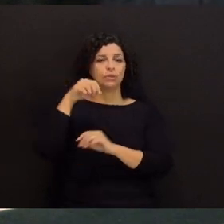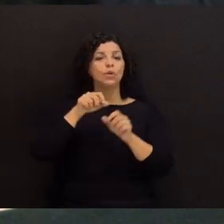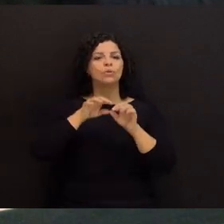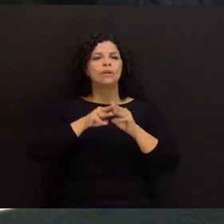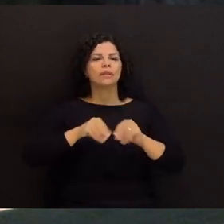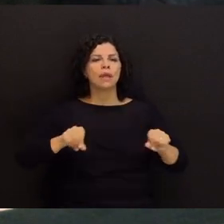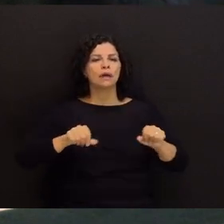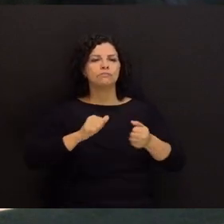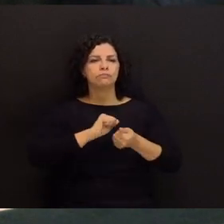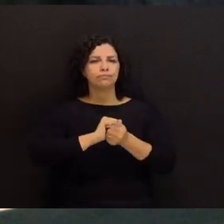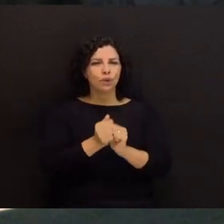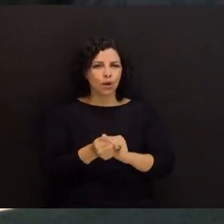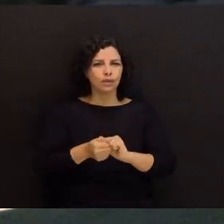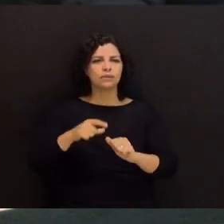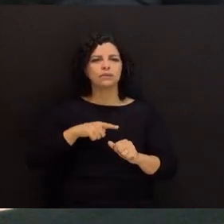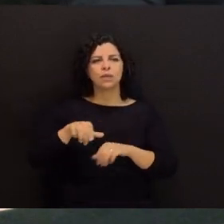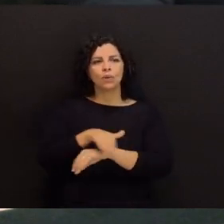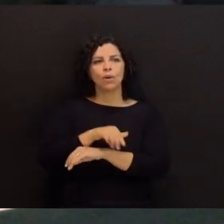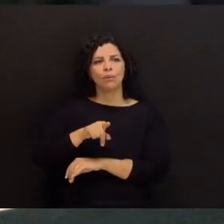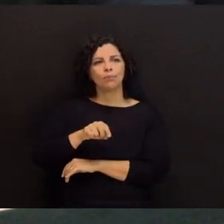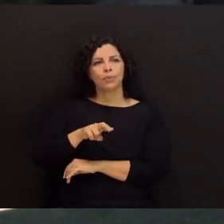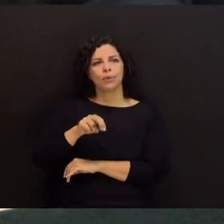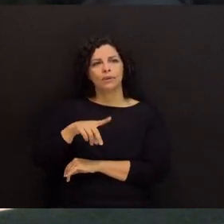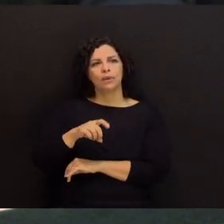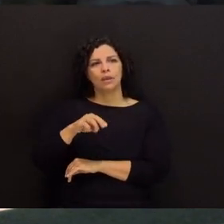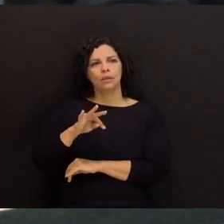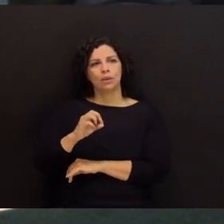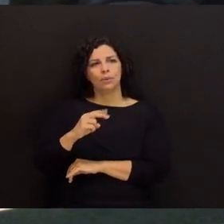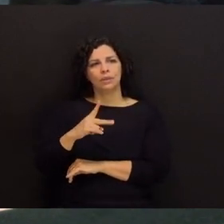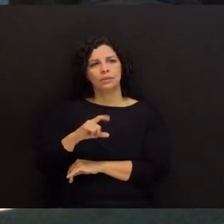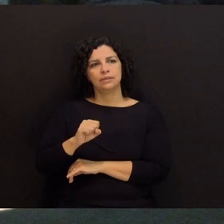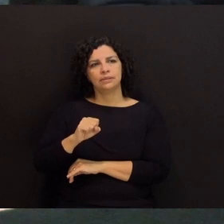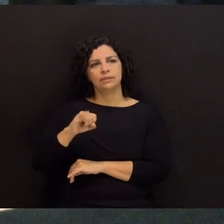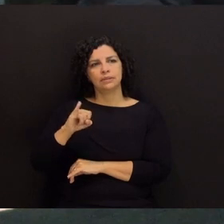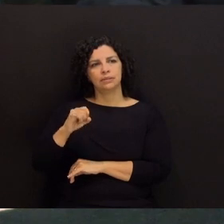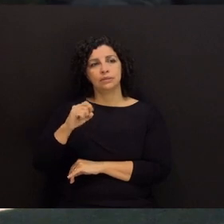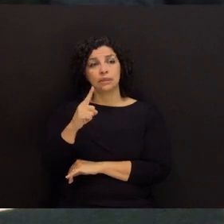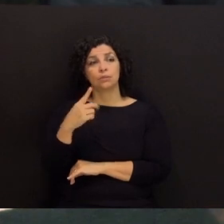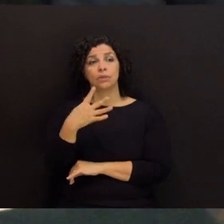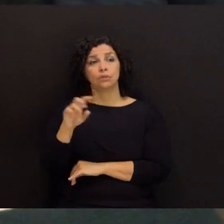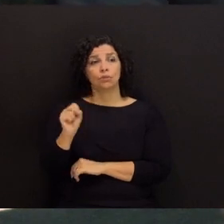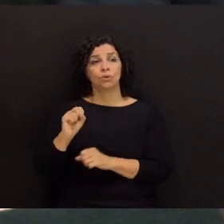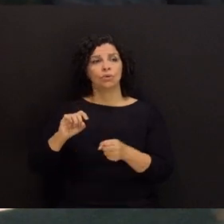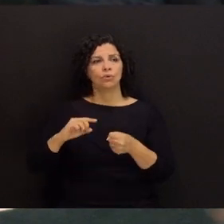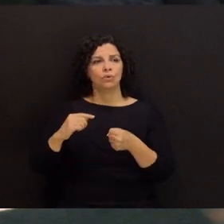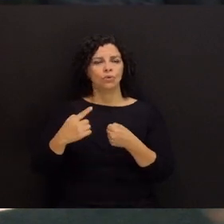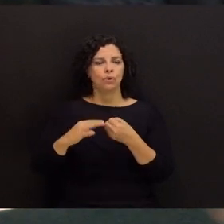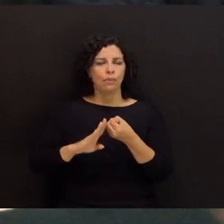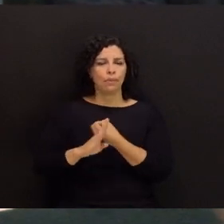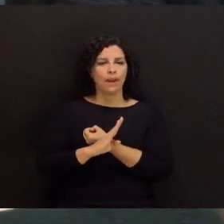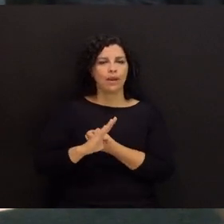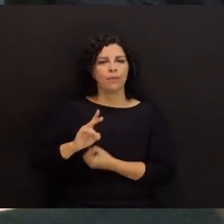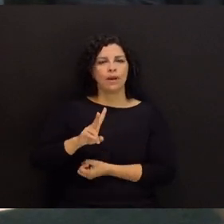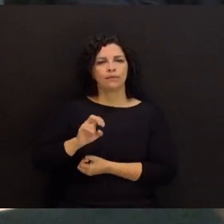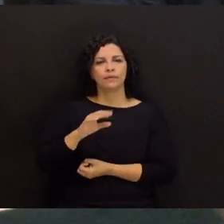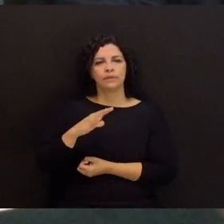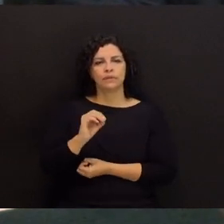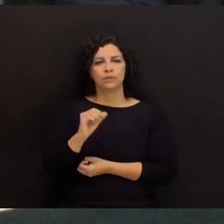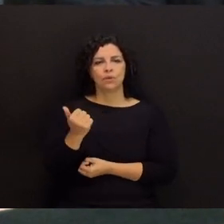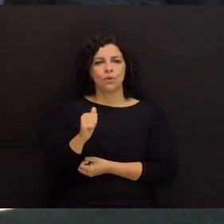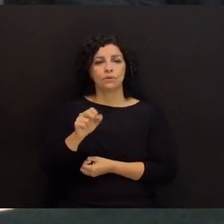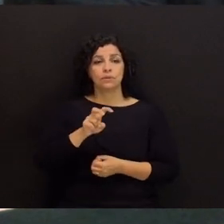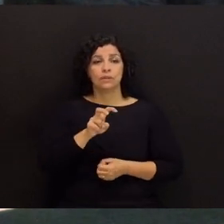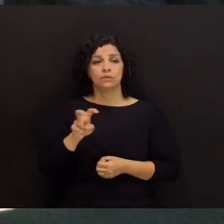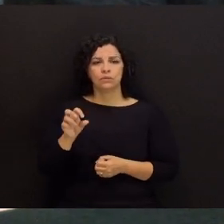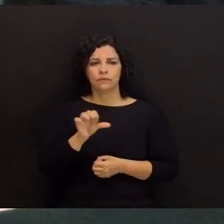areia localizada na Rua Prudentópolis 148 no Jardim aviação indicação 11.50099